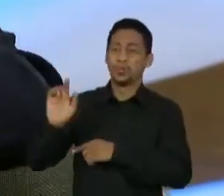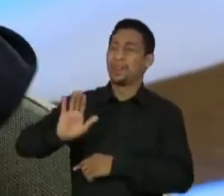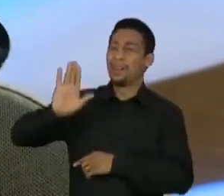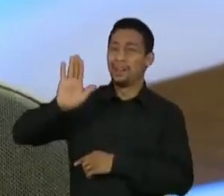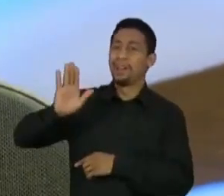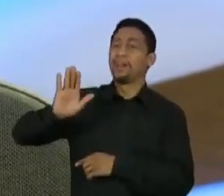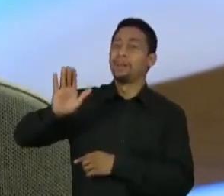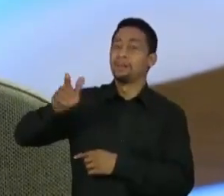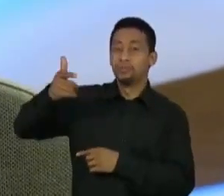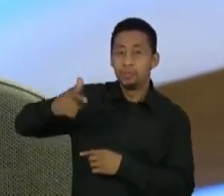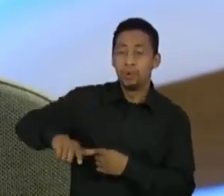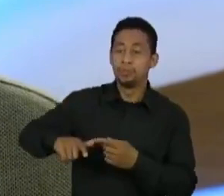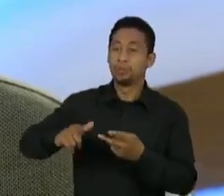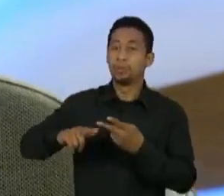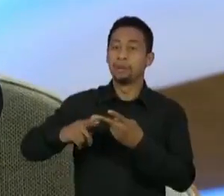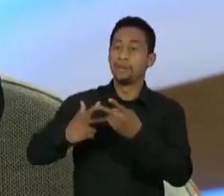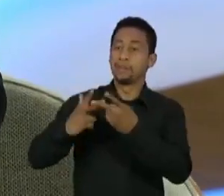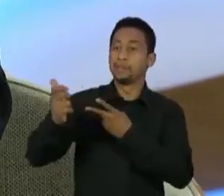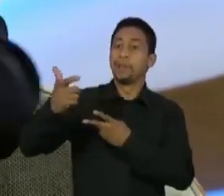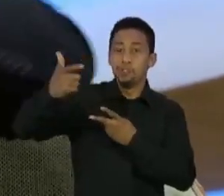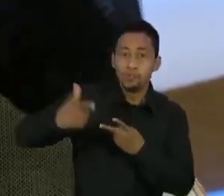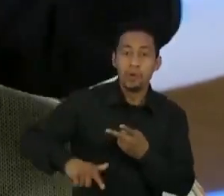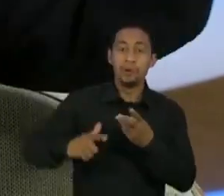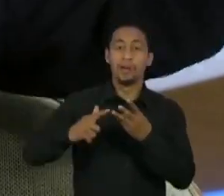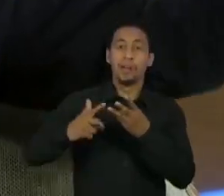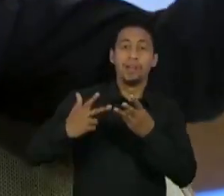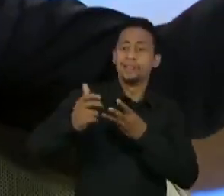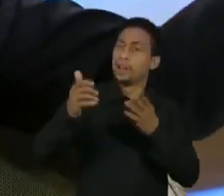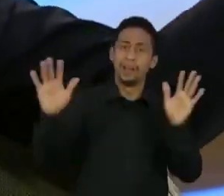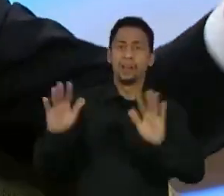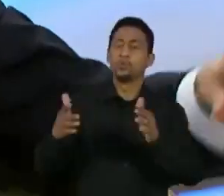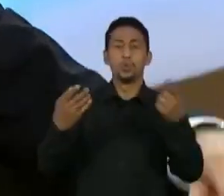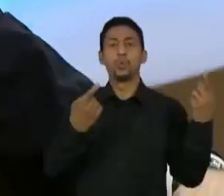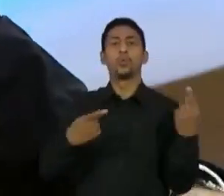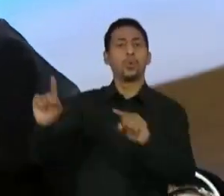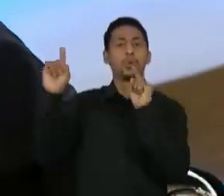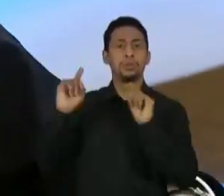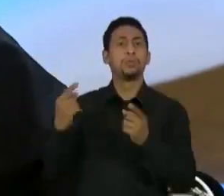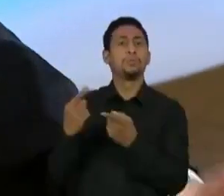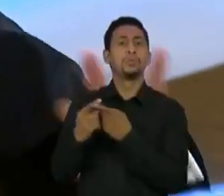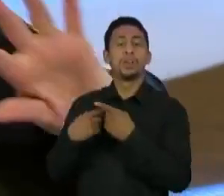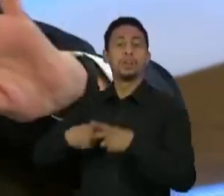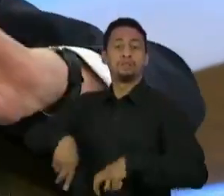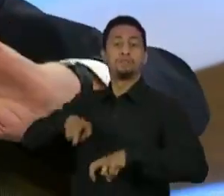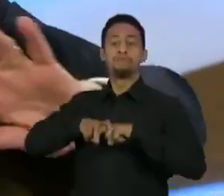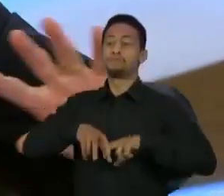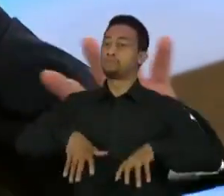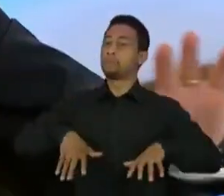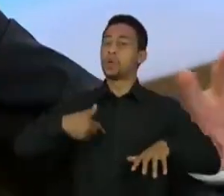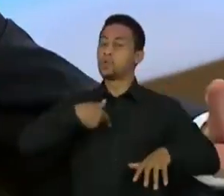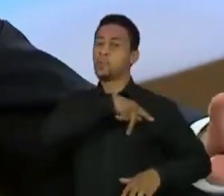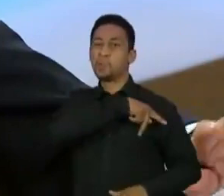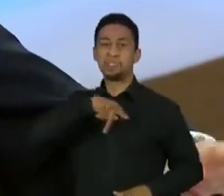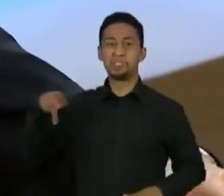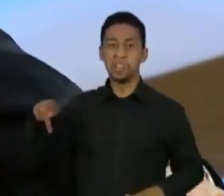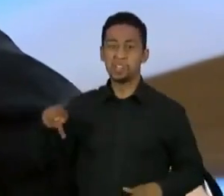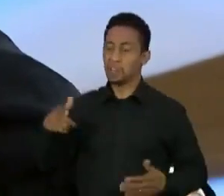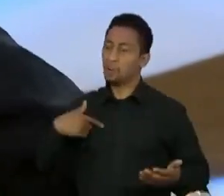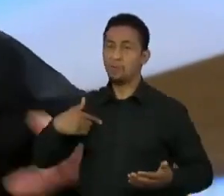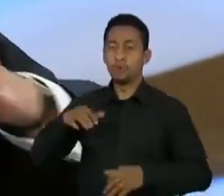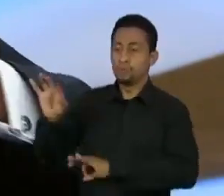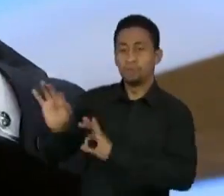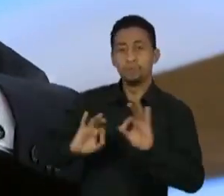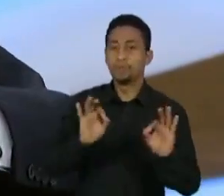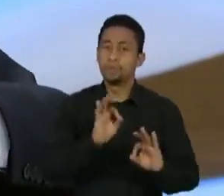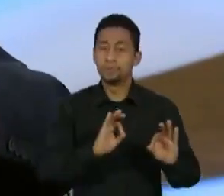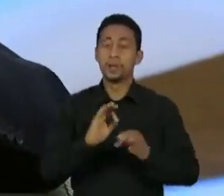prazo, porque o sujeito, quando entra, senta naquela cadeira, ele imediatamente começa a campanha pela reeleição e não quer mexer em certos